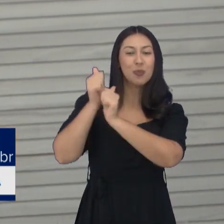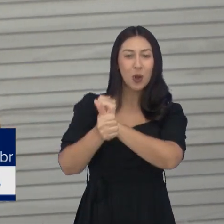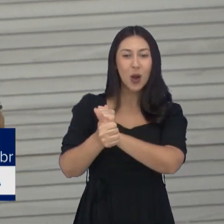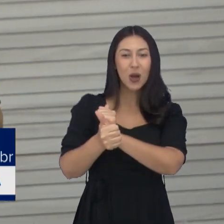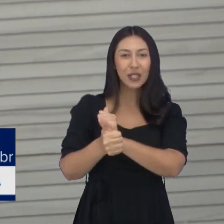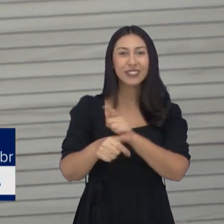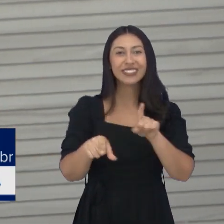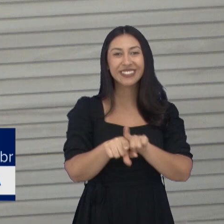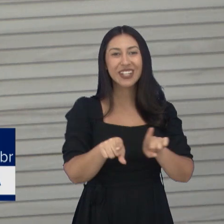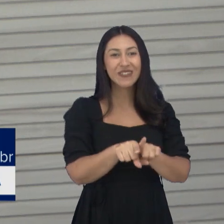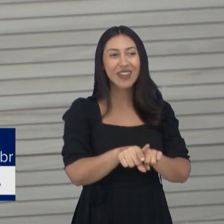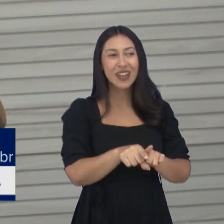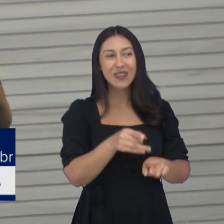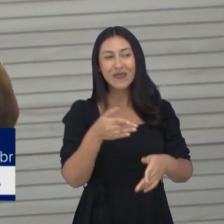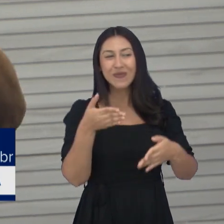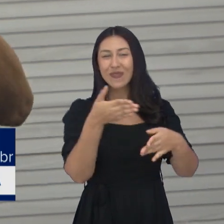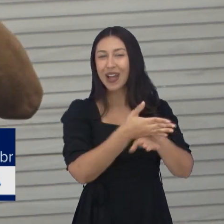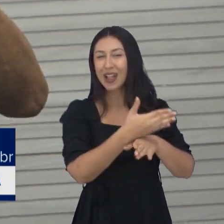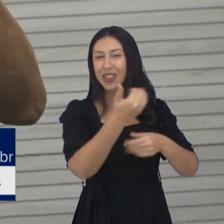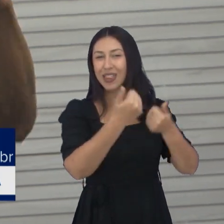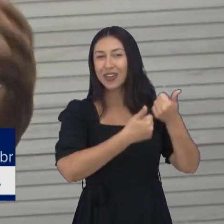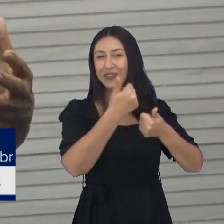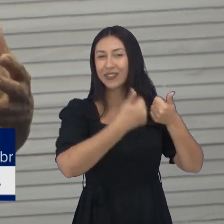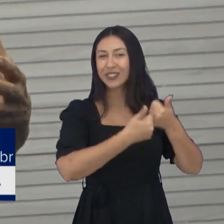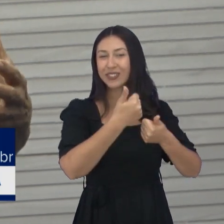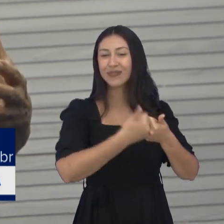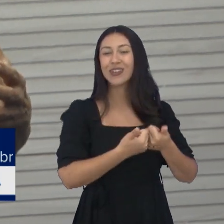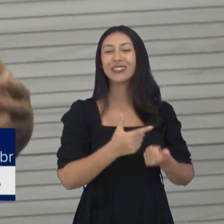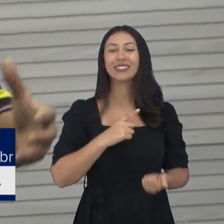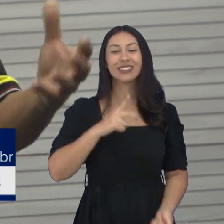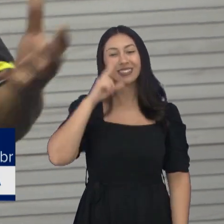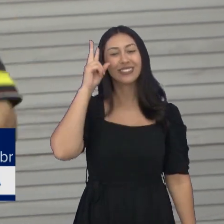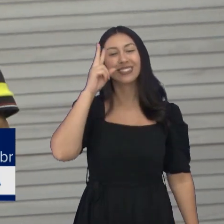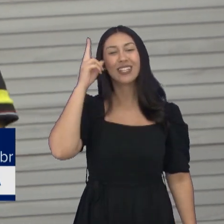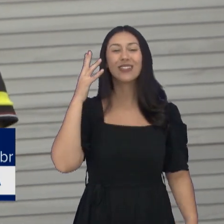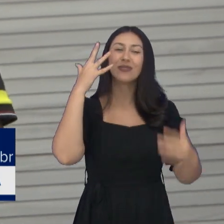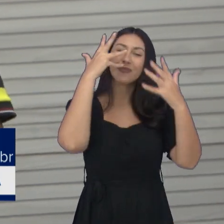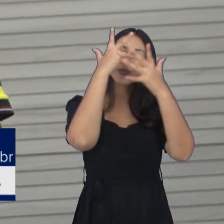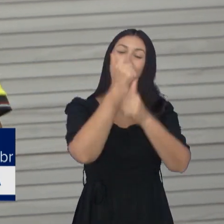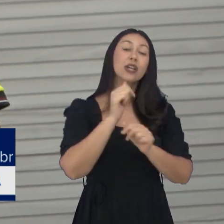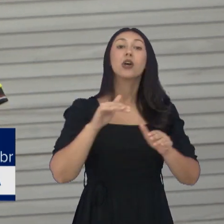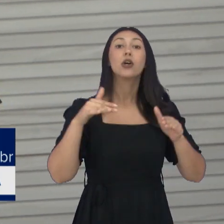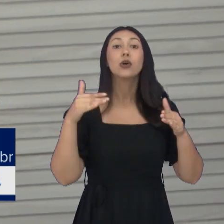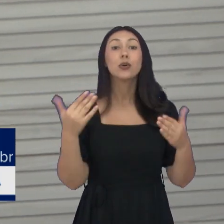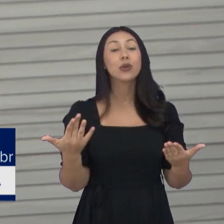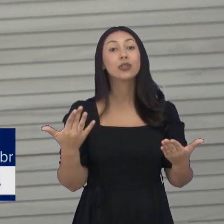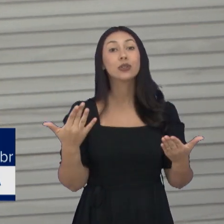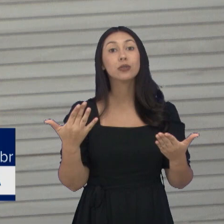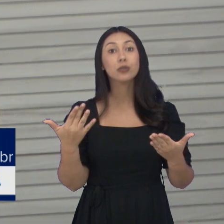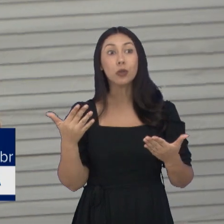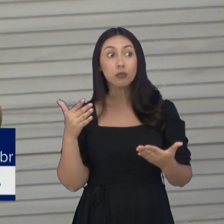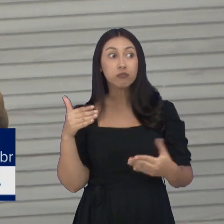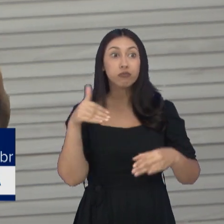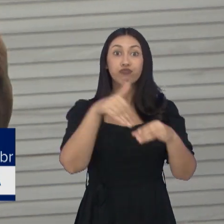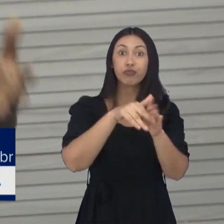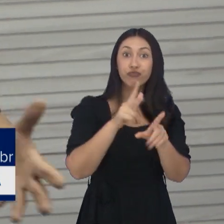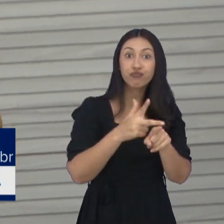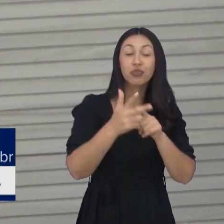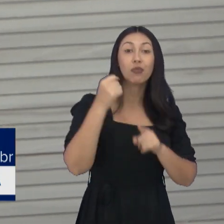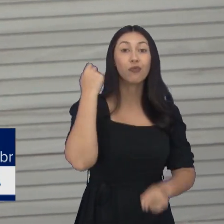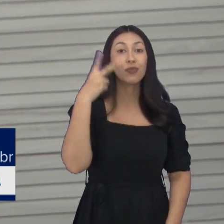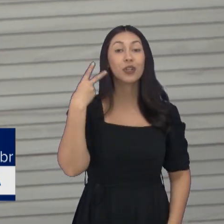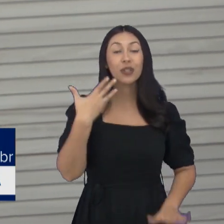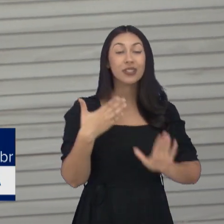centroavante do São José. Então, tem uma história muito bonita aqui na nossa cidade. E quando virou vereador, ele veio para contribuir também com a